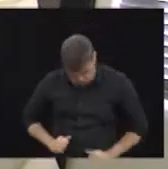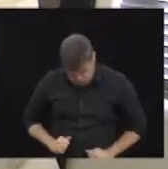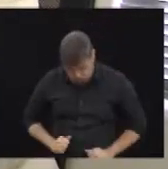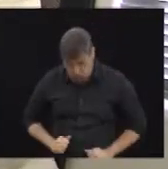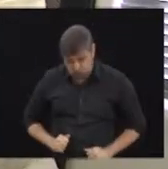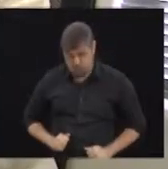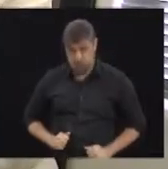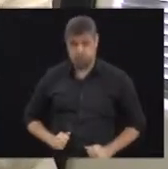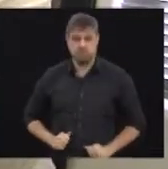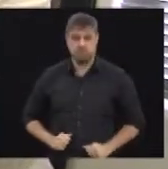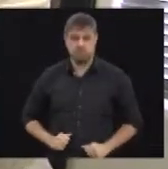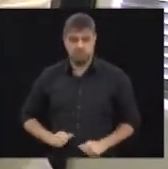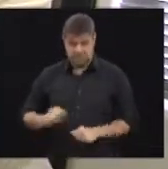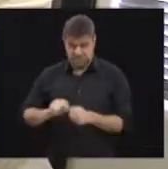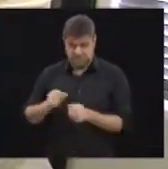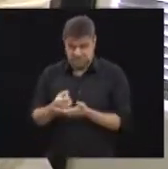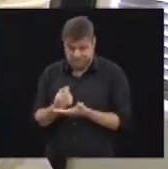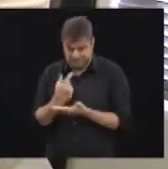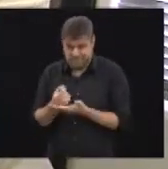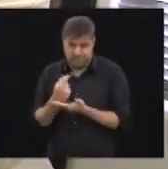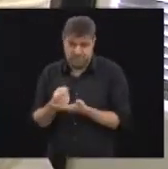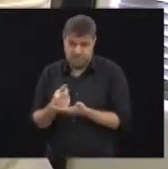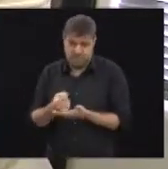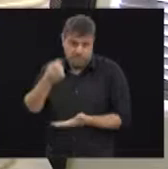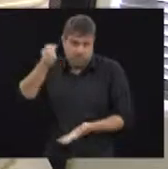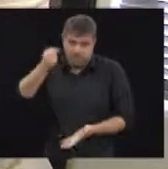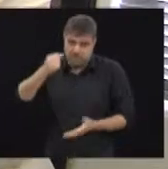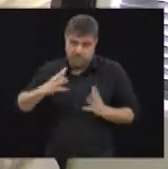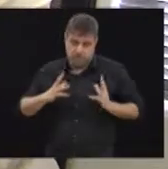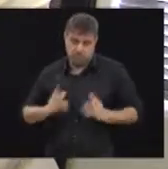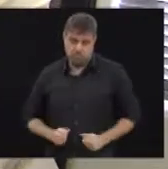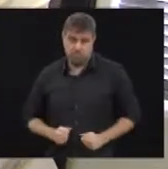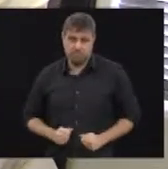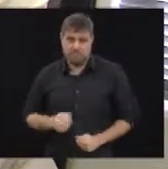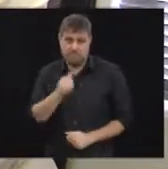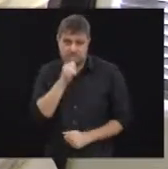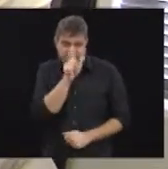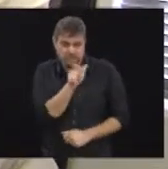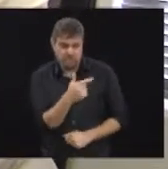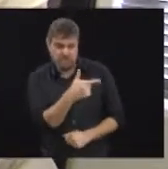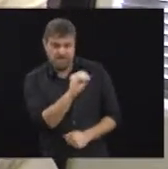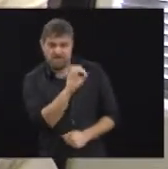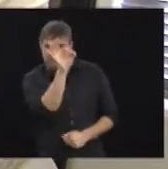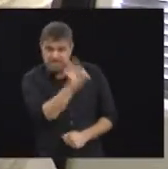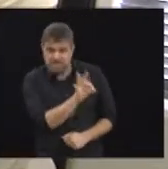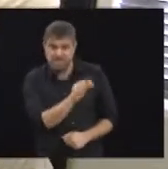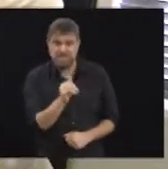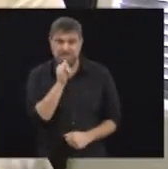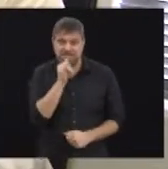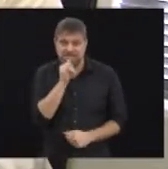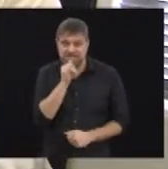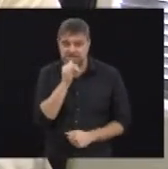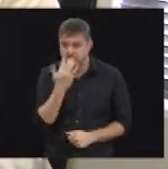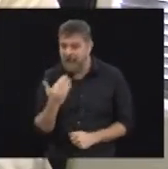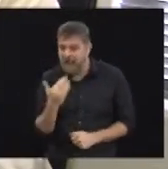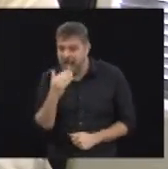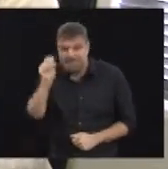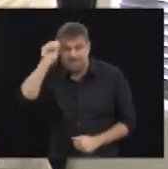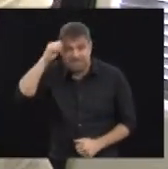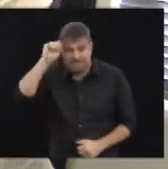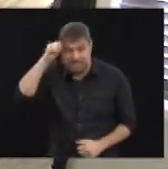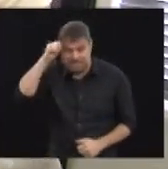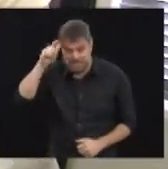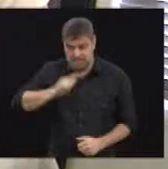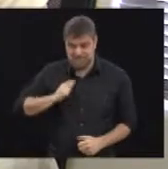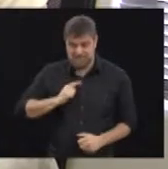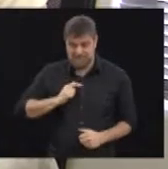tudo. Porque às vezes ele tem 20% pigmentado e, por exemplo, na raça negra,